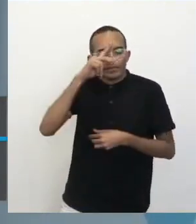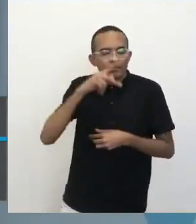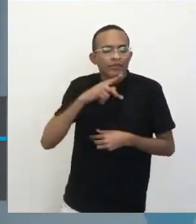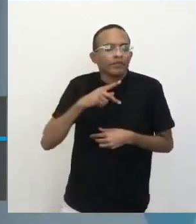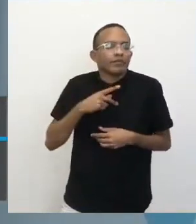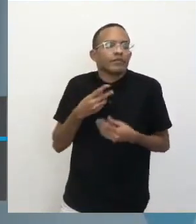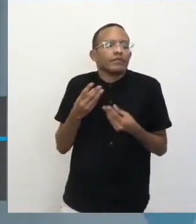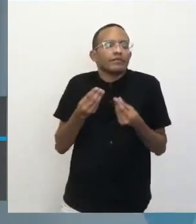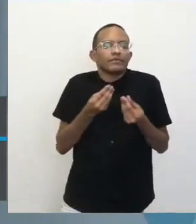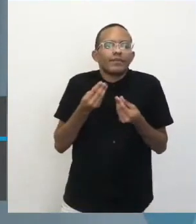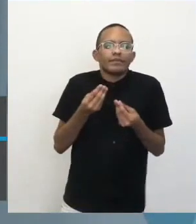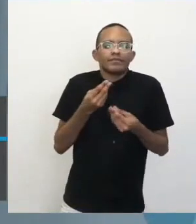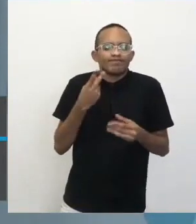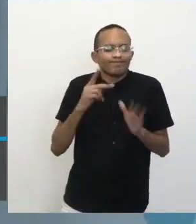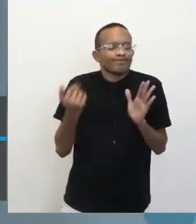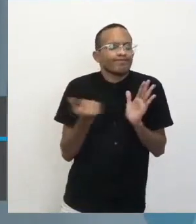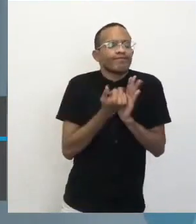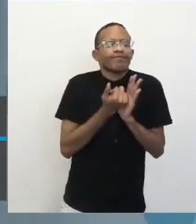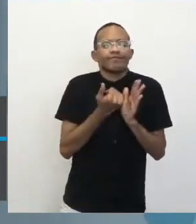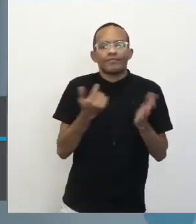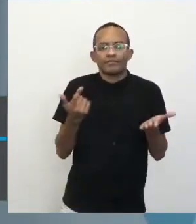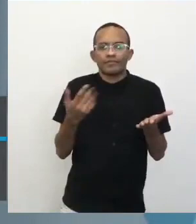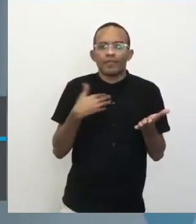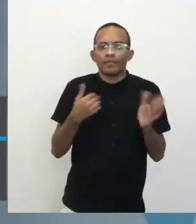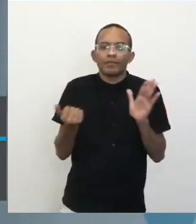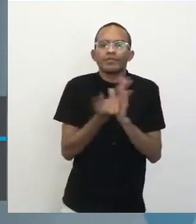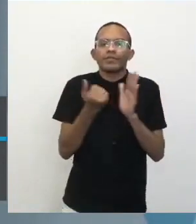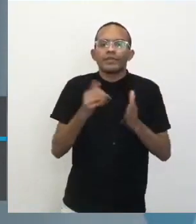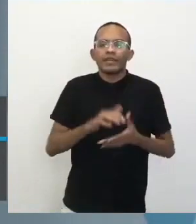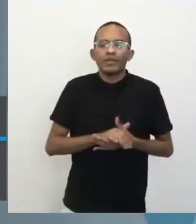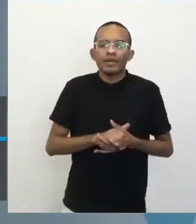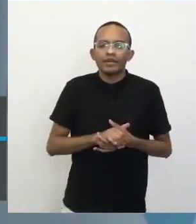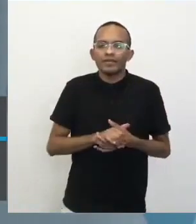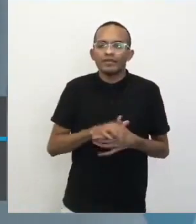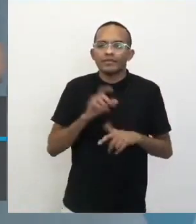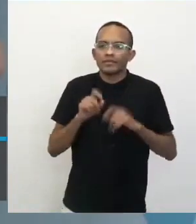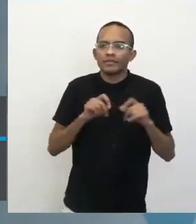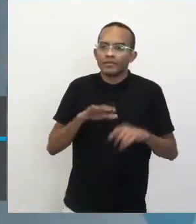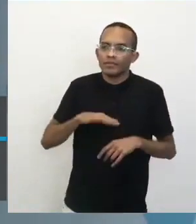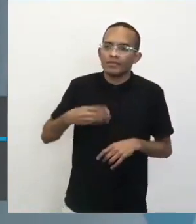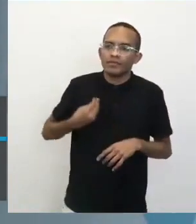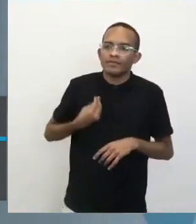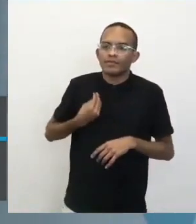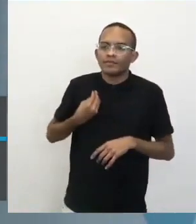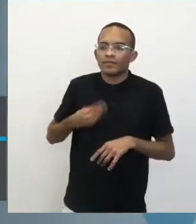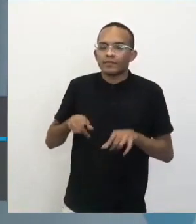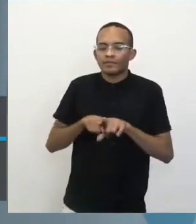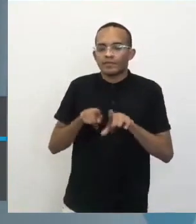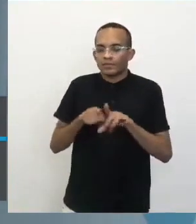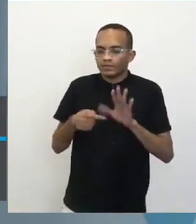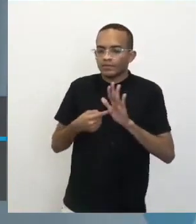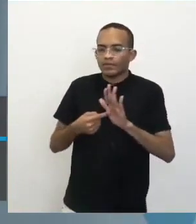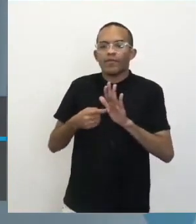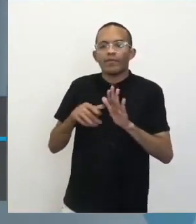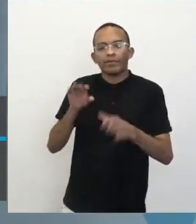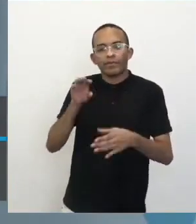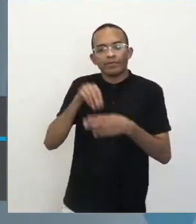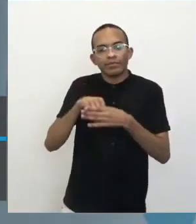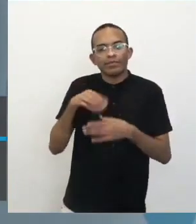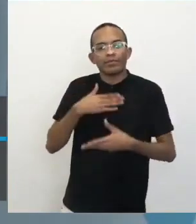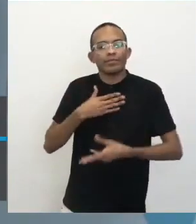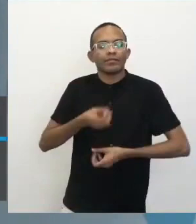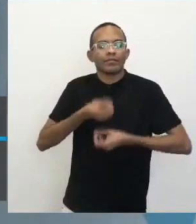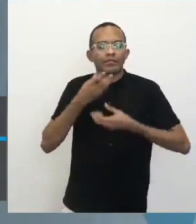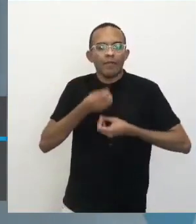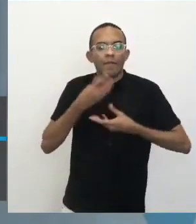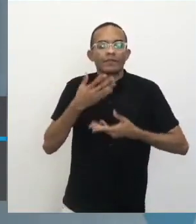pessoal mesmo, né? Aquela coisa da sua marca. Vou imprimir minha marca no meu trabalho, né? Eu vou colocar aqui dentro da minha